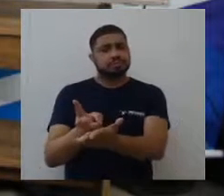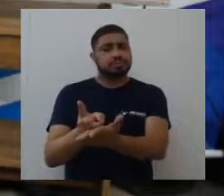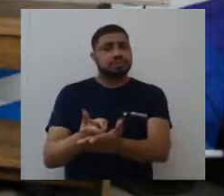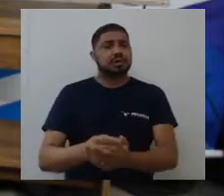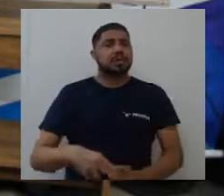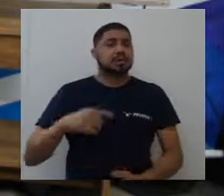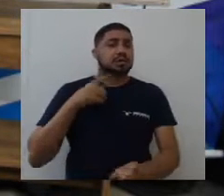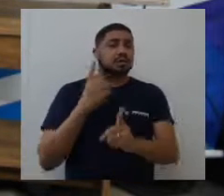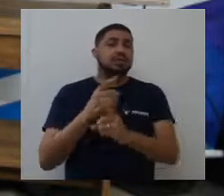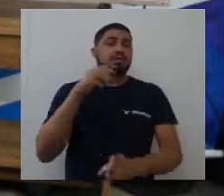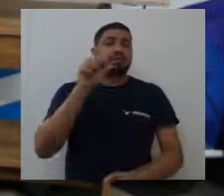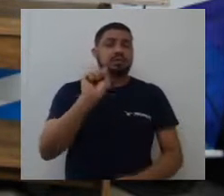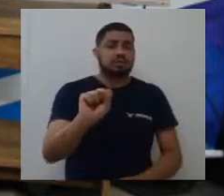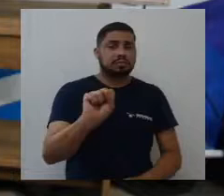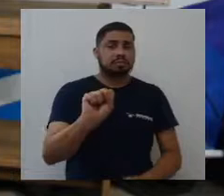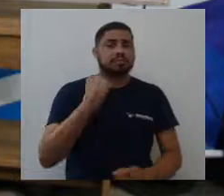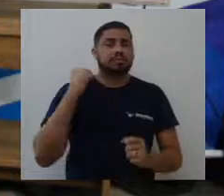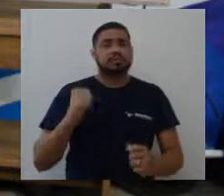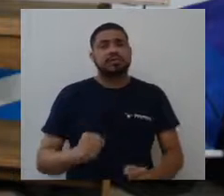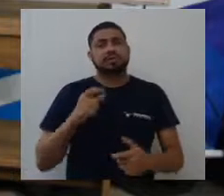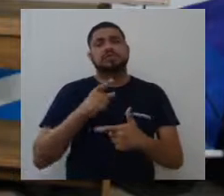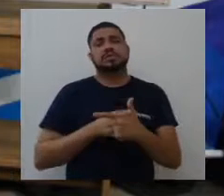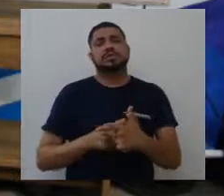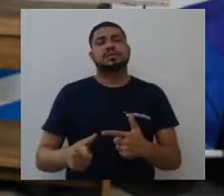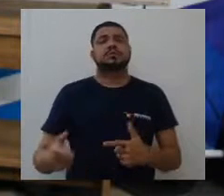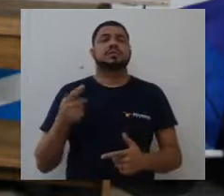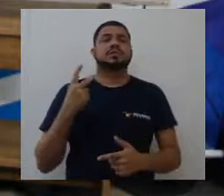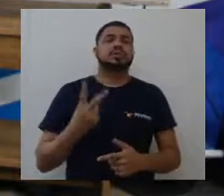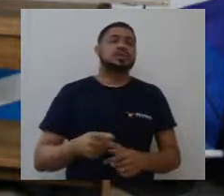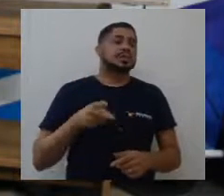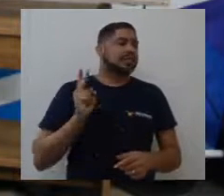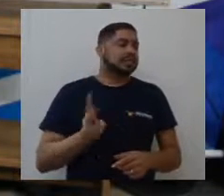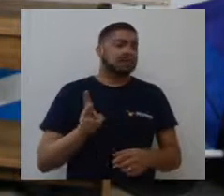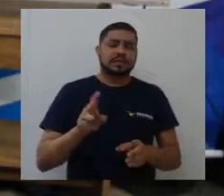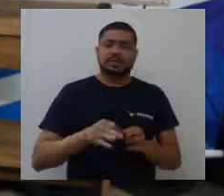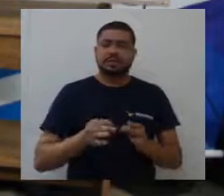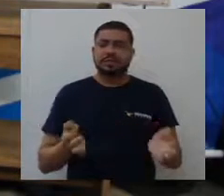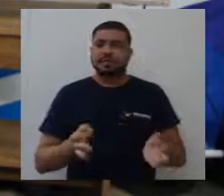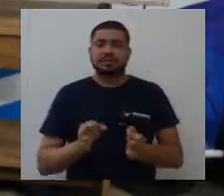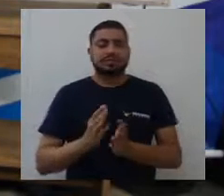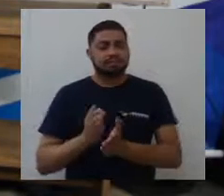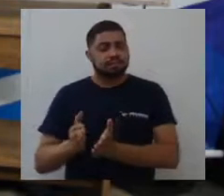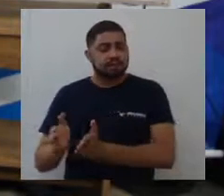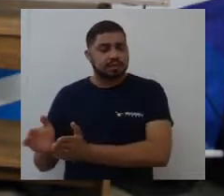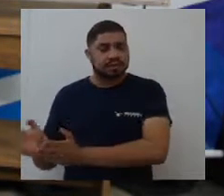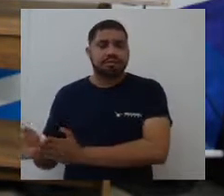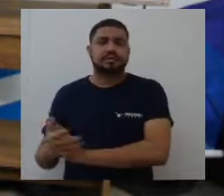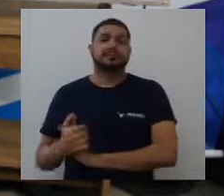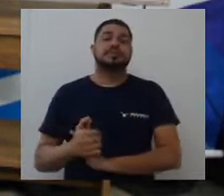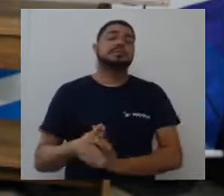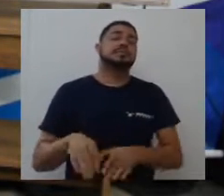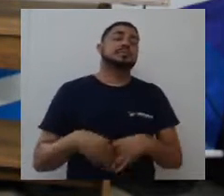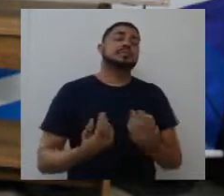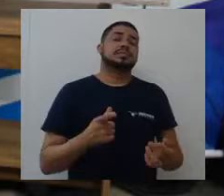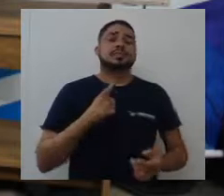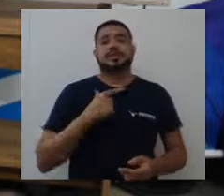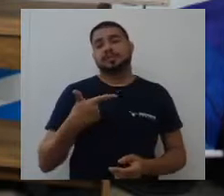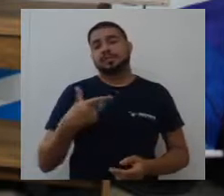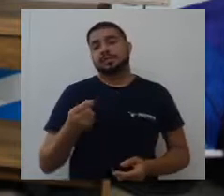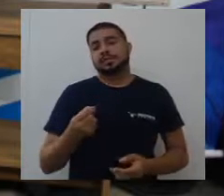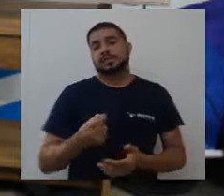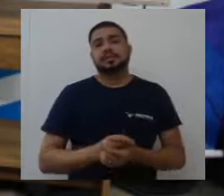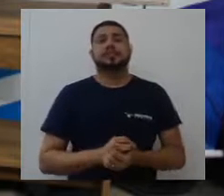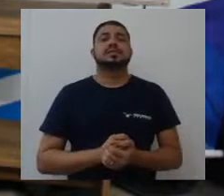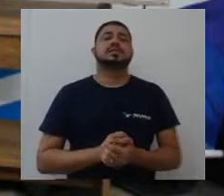aqui 8, aqui eu posso dividir por 2, sempre simplificando por 2, ou pelo número que der para simplificar. Então aqui eu tenho 20,